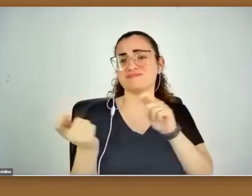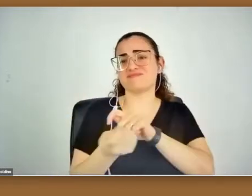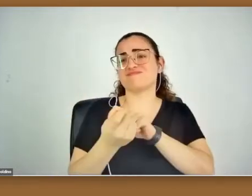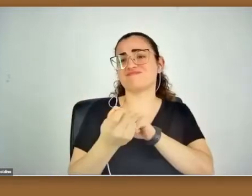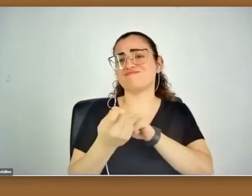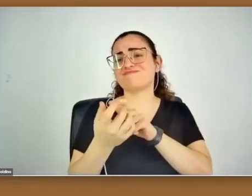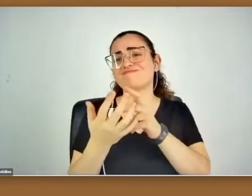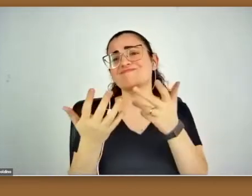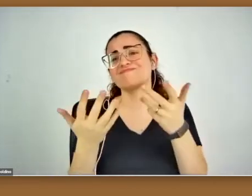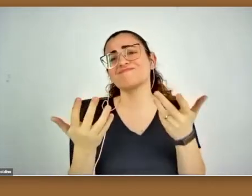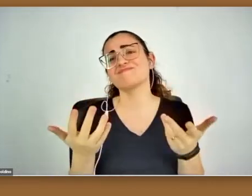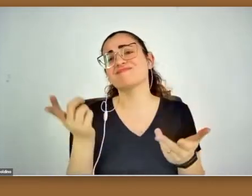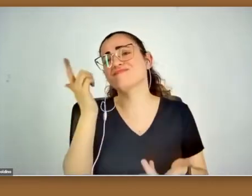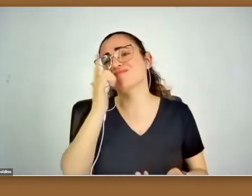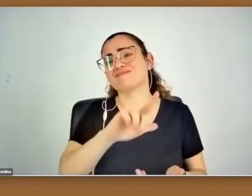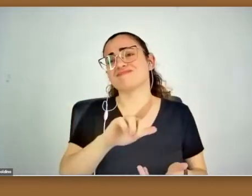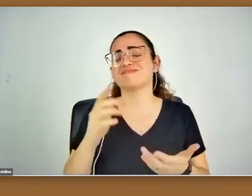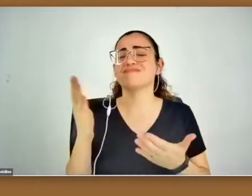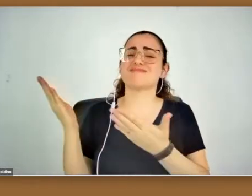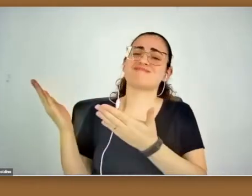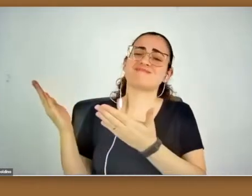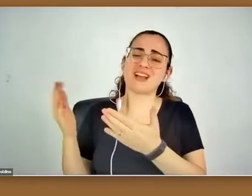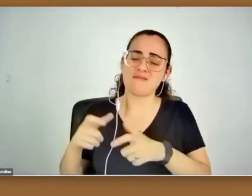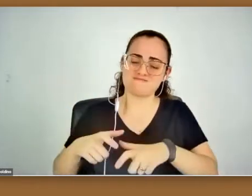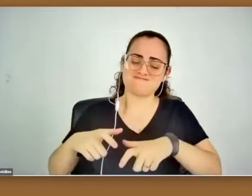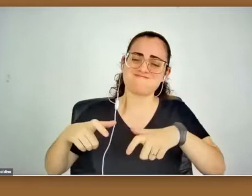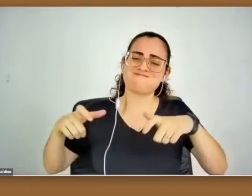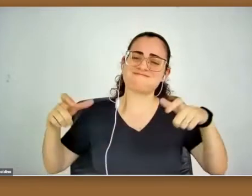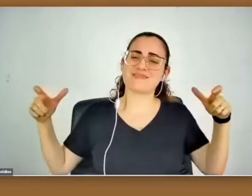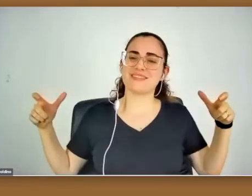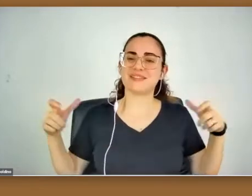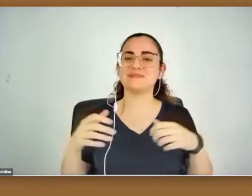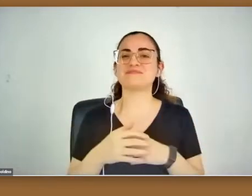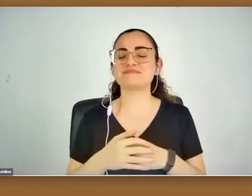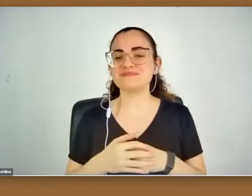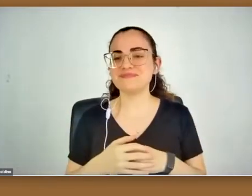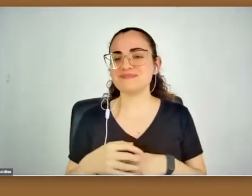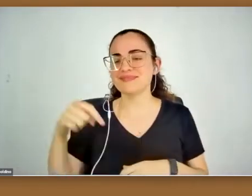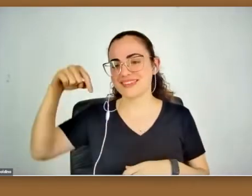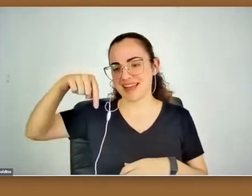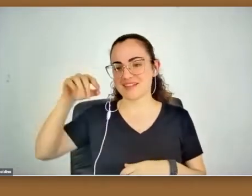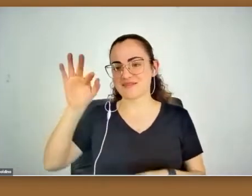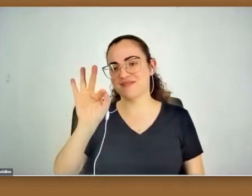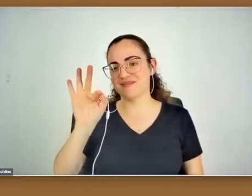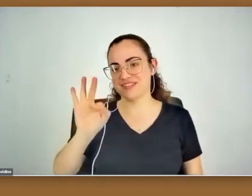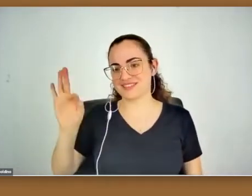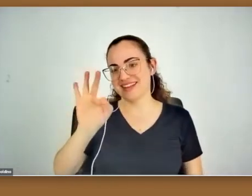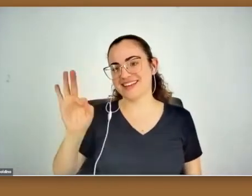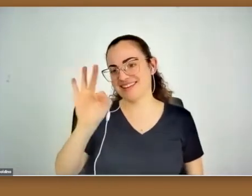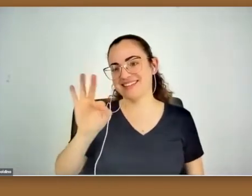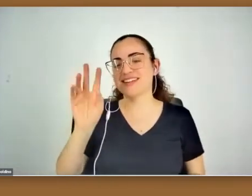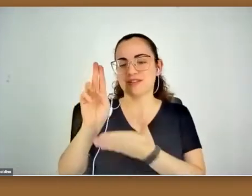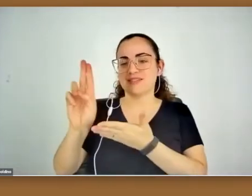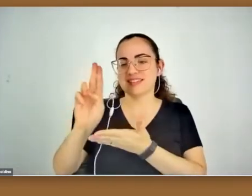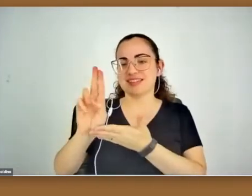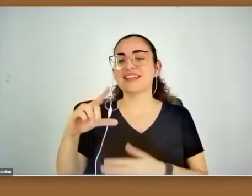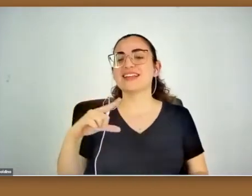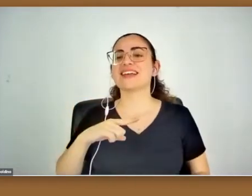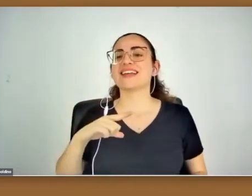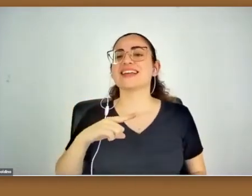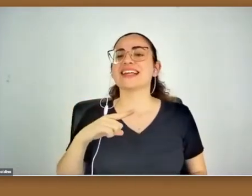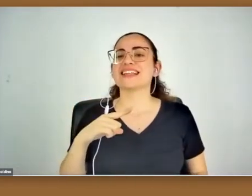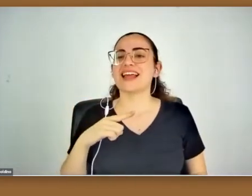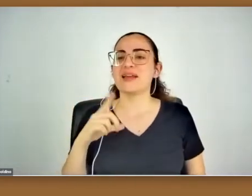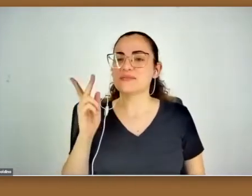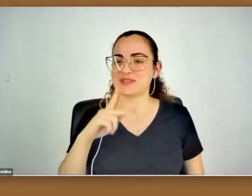muito propício para o Aedes. Tem até um professor aqui da UFSC que ele fala assim, que o Aedes é quase um cachorrinho, ele é quase um pet. Né? Porque ele é